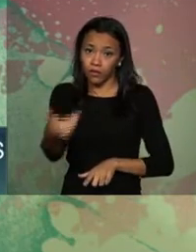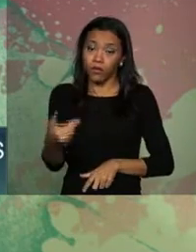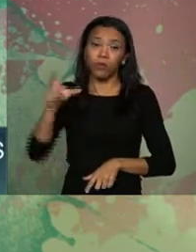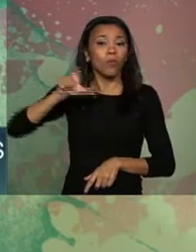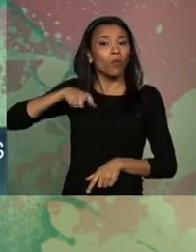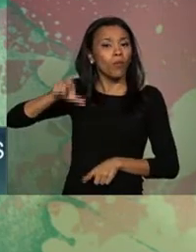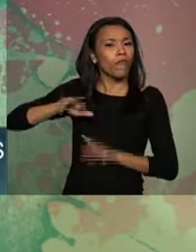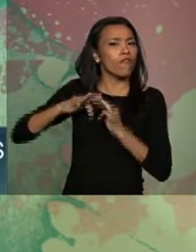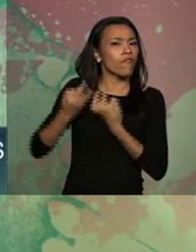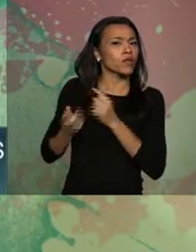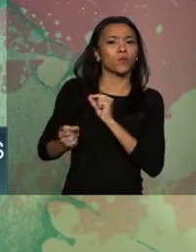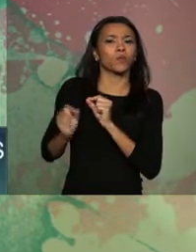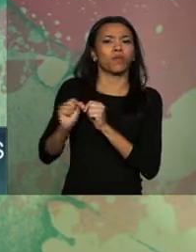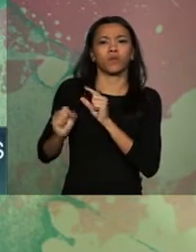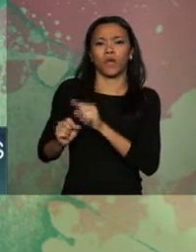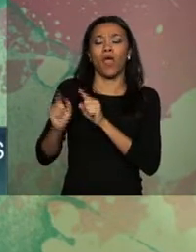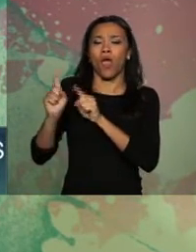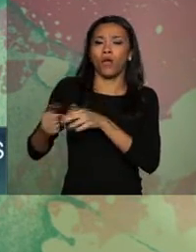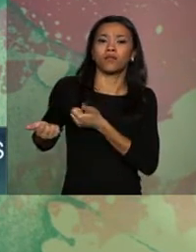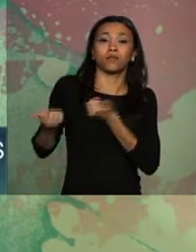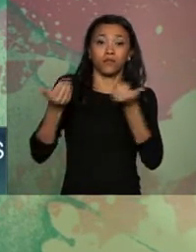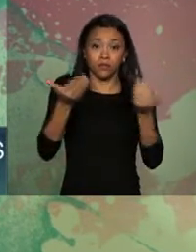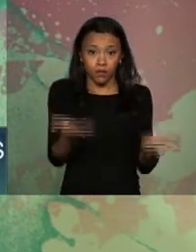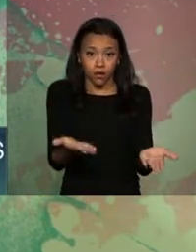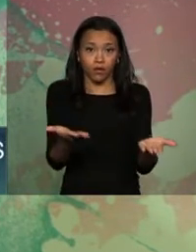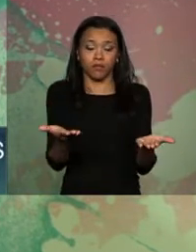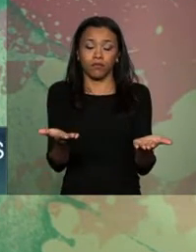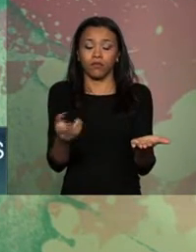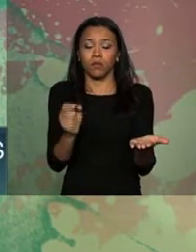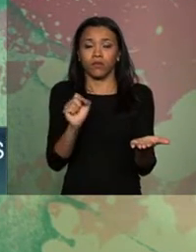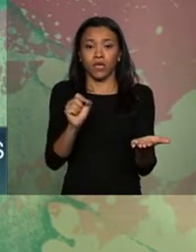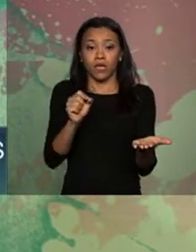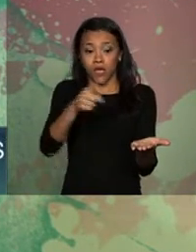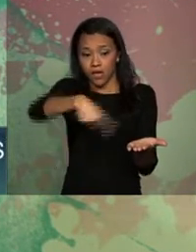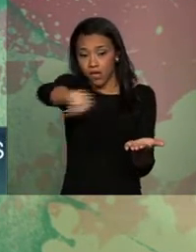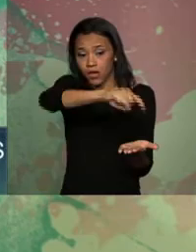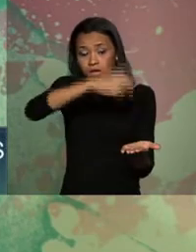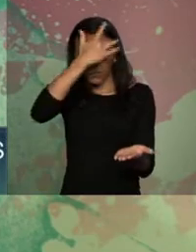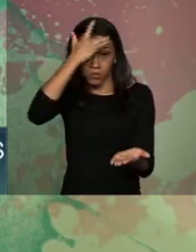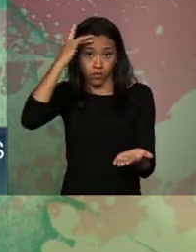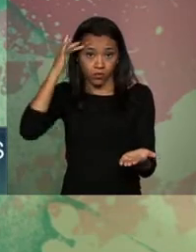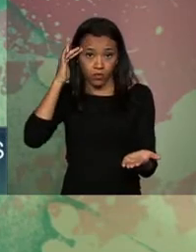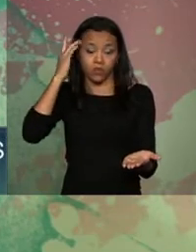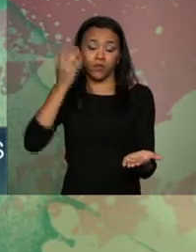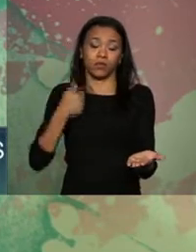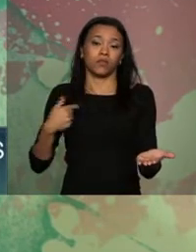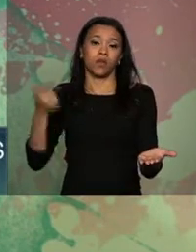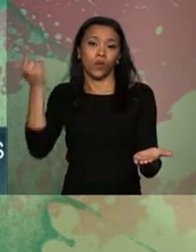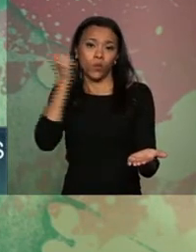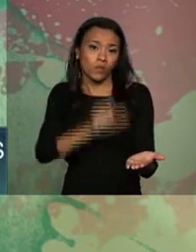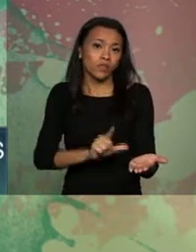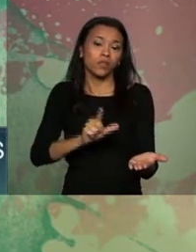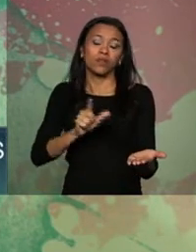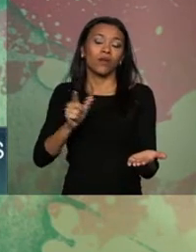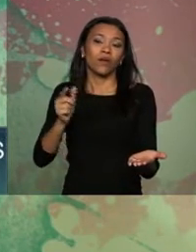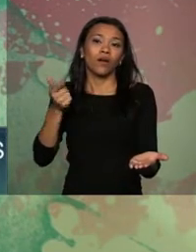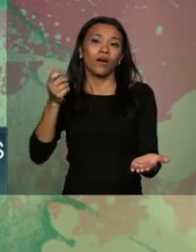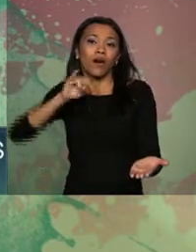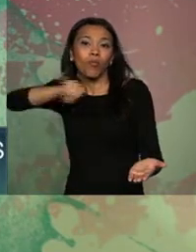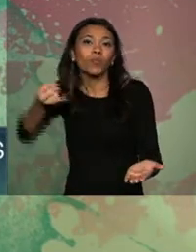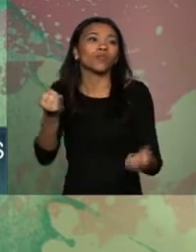faz é justamente propiciar as condições para que as pessoas acessem